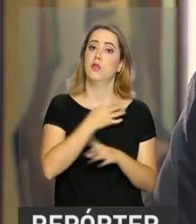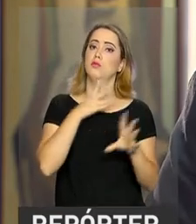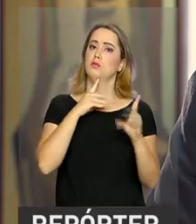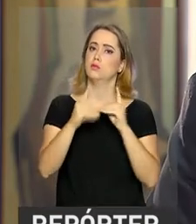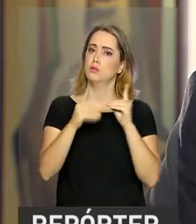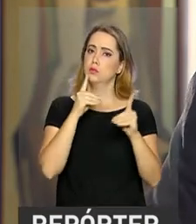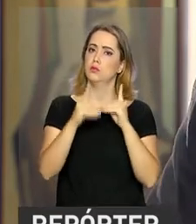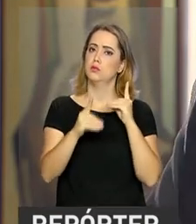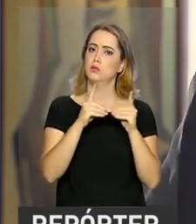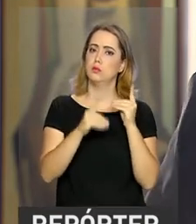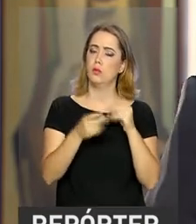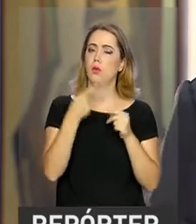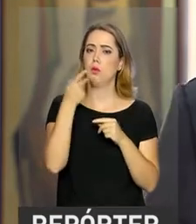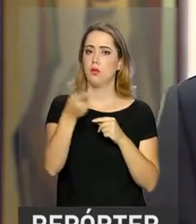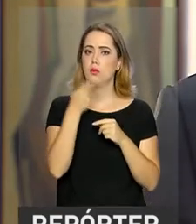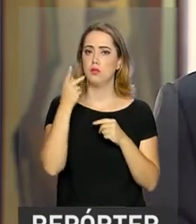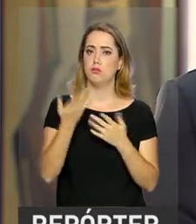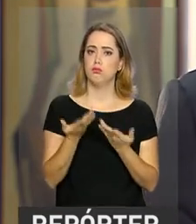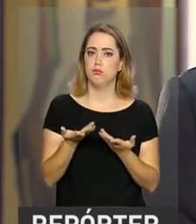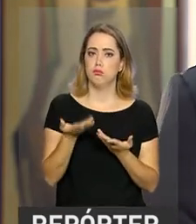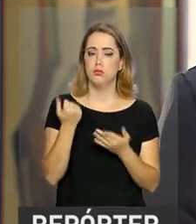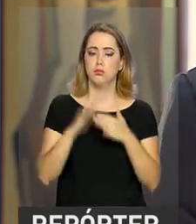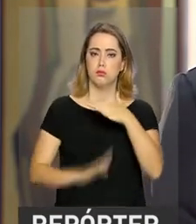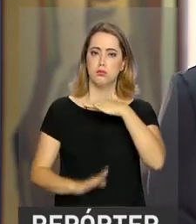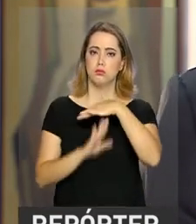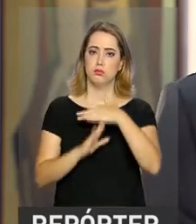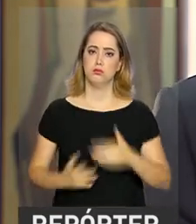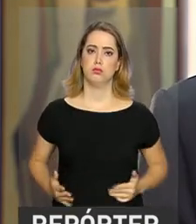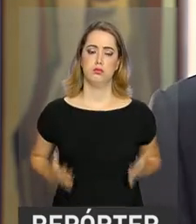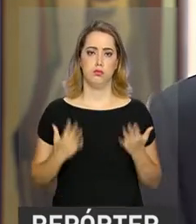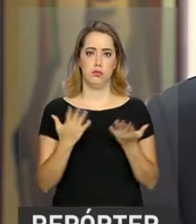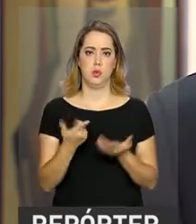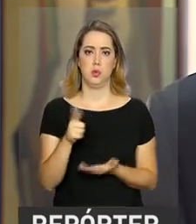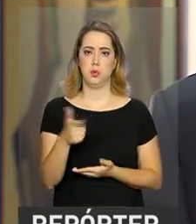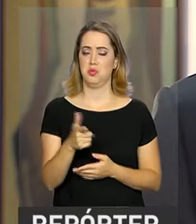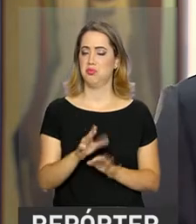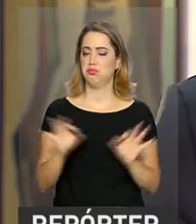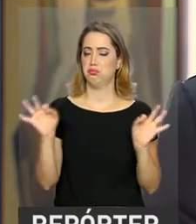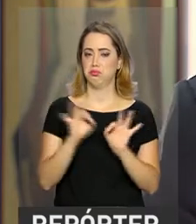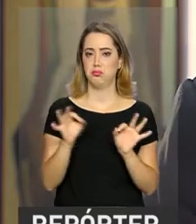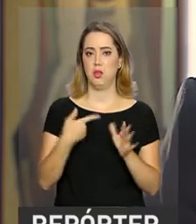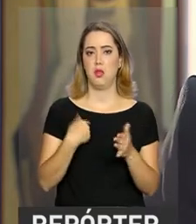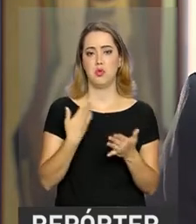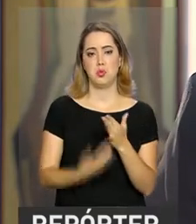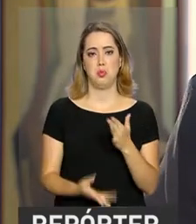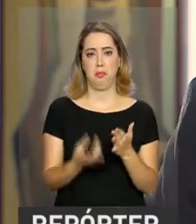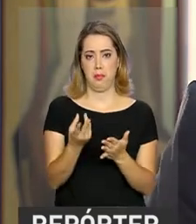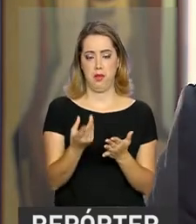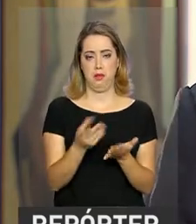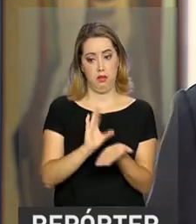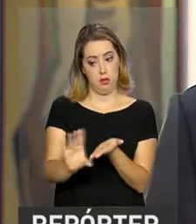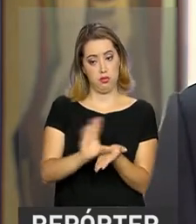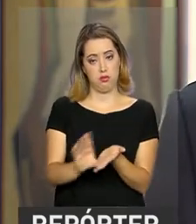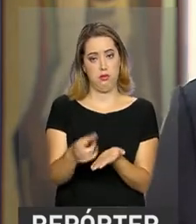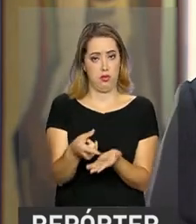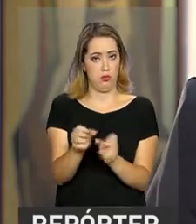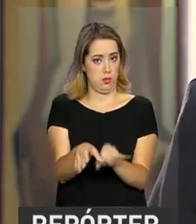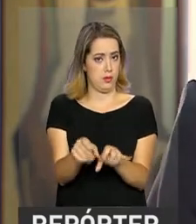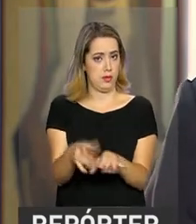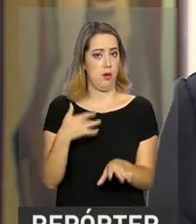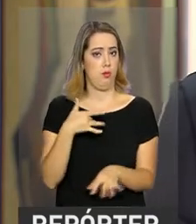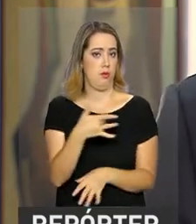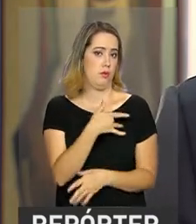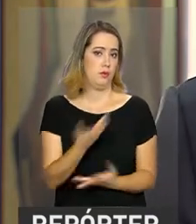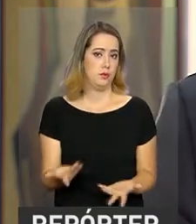cursávamos e falávamos por essa discussão do teto não houve nenhuma perda nem para a saúde muito pela educação na saúde